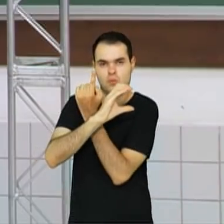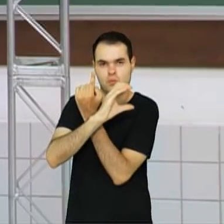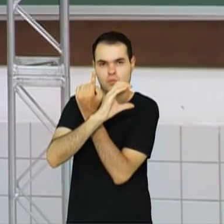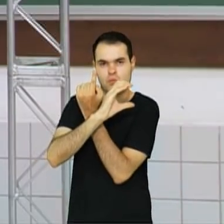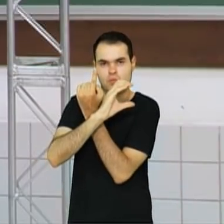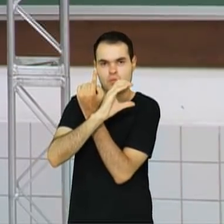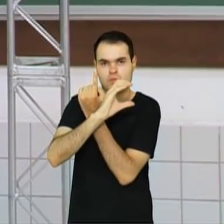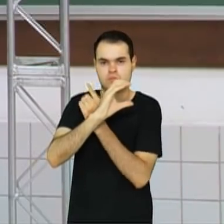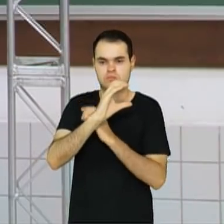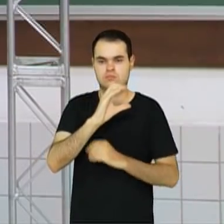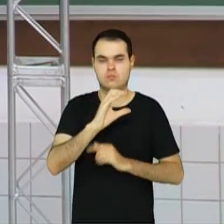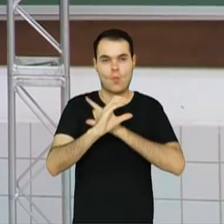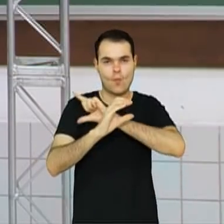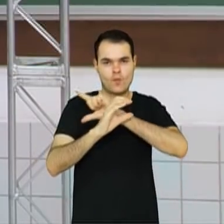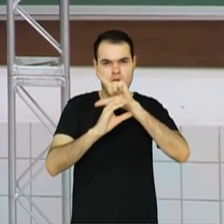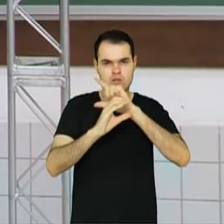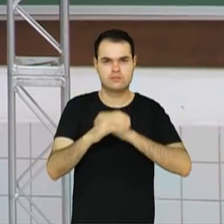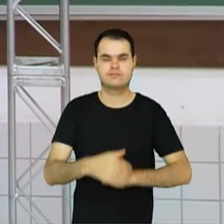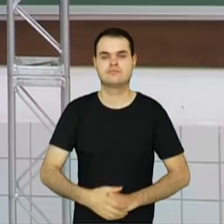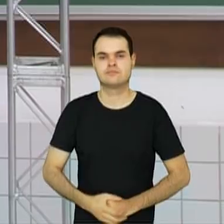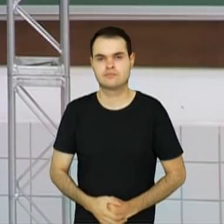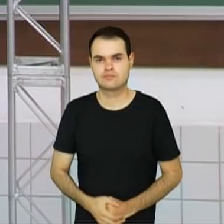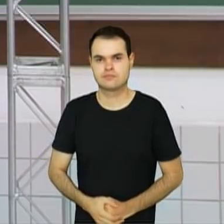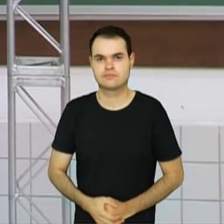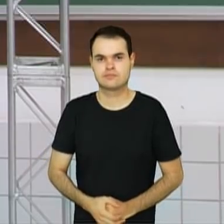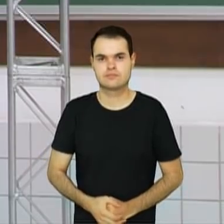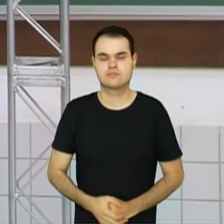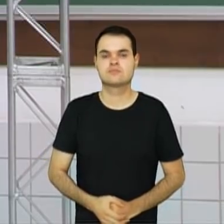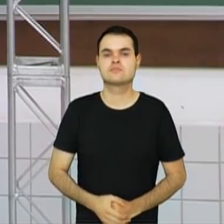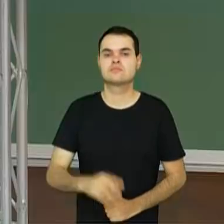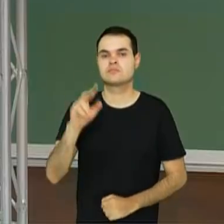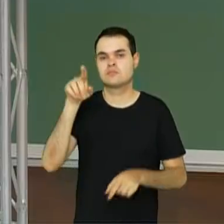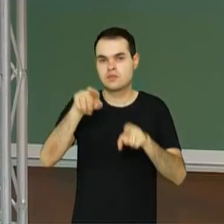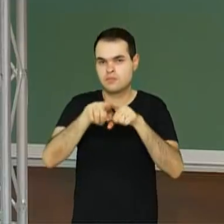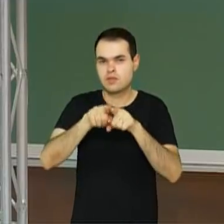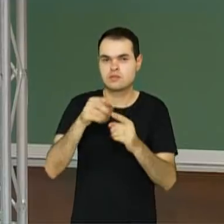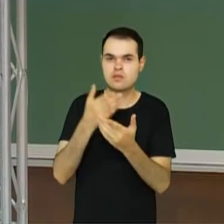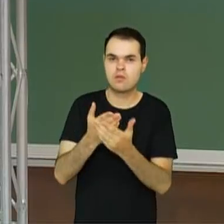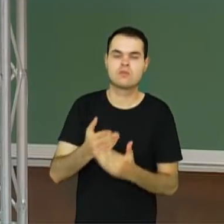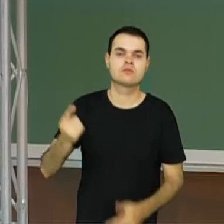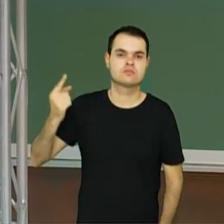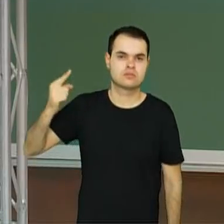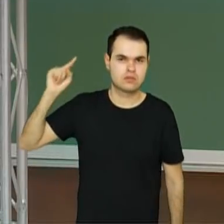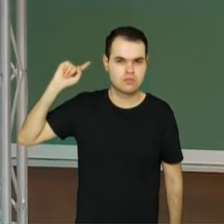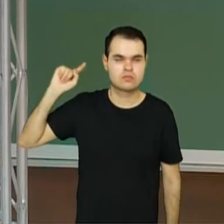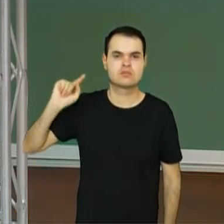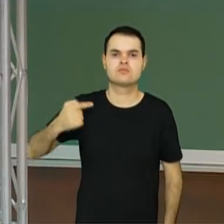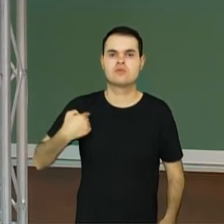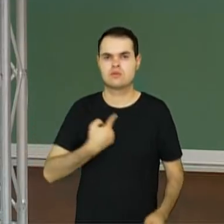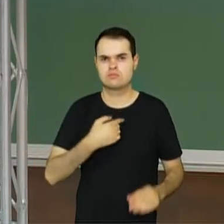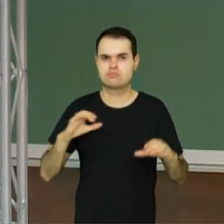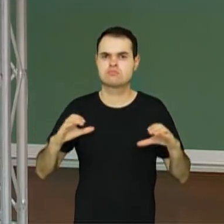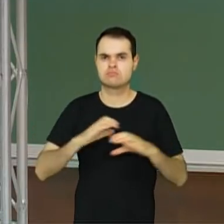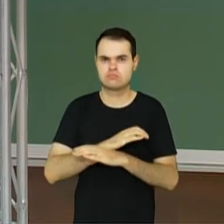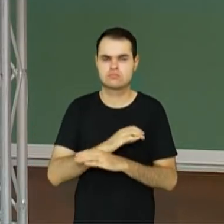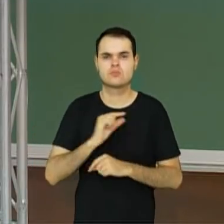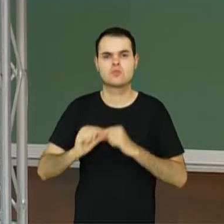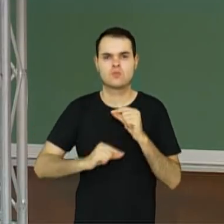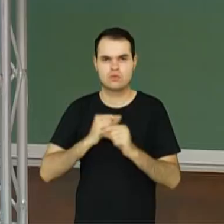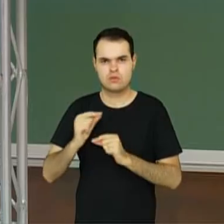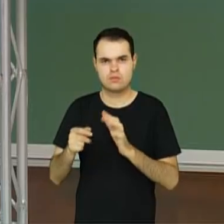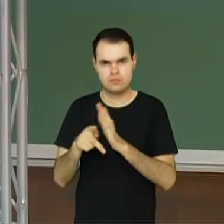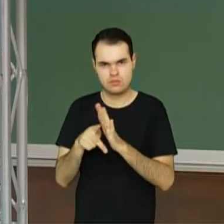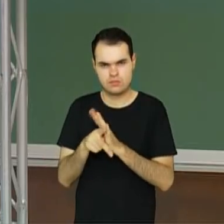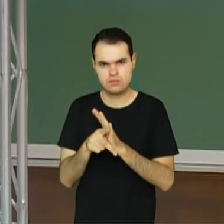1. Tá? Lembrando aqui também da aula anterior que nós concluímos, por força